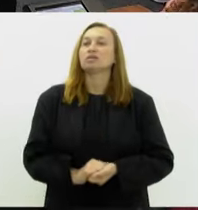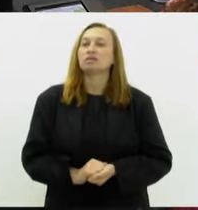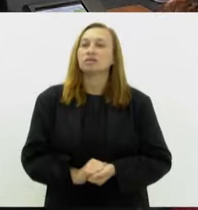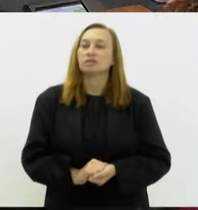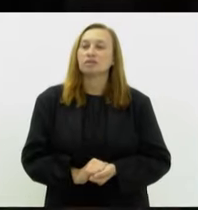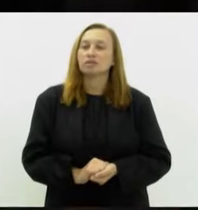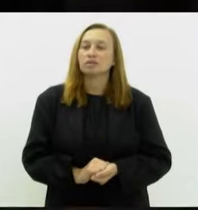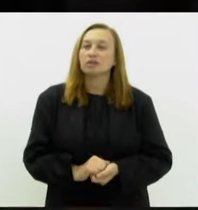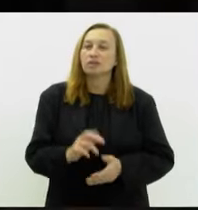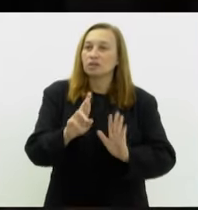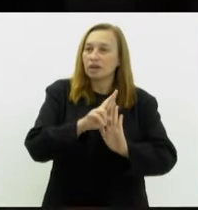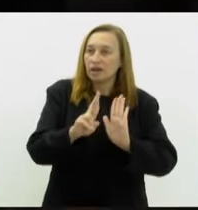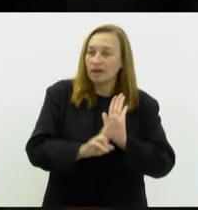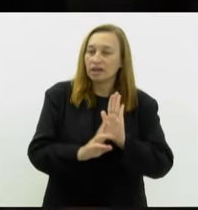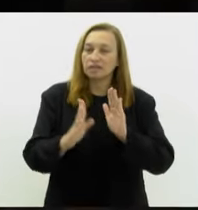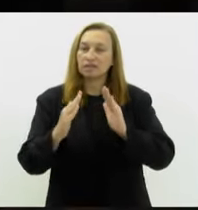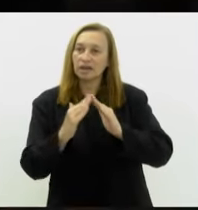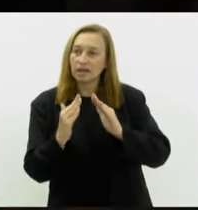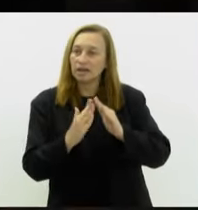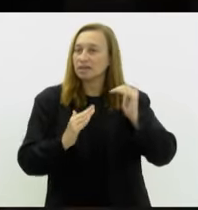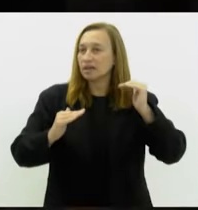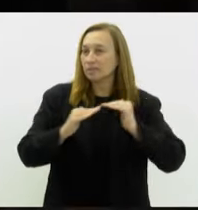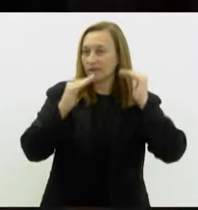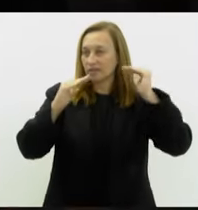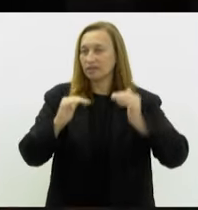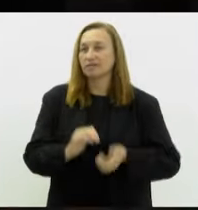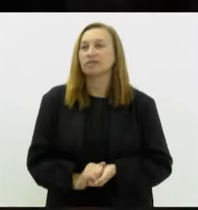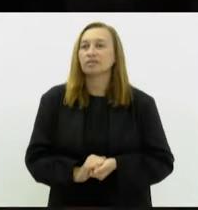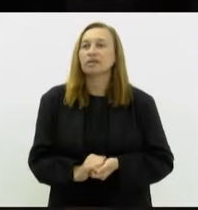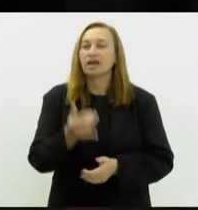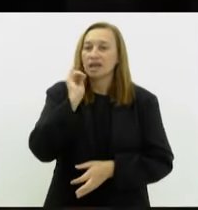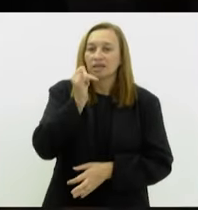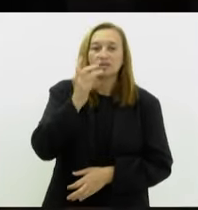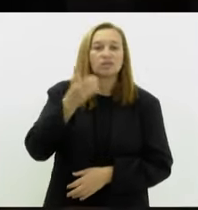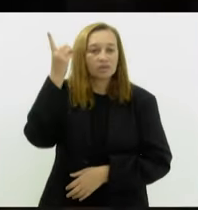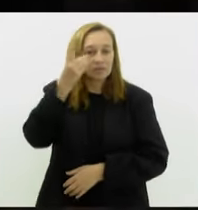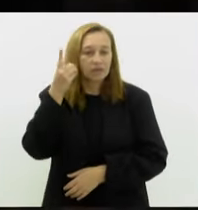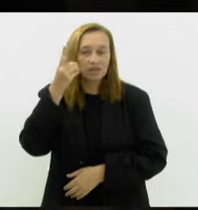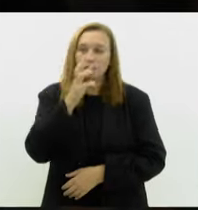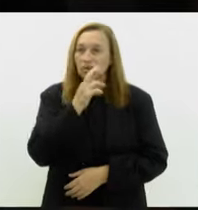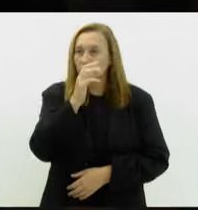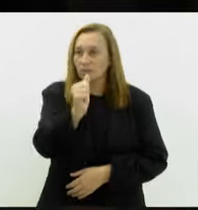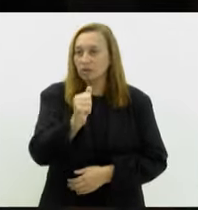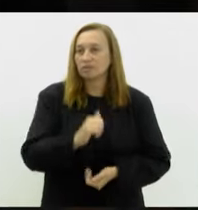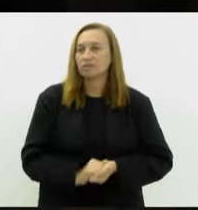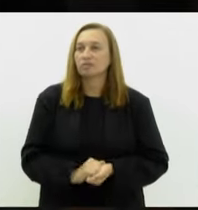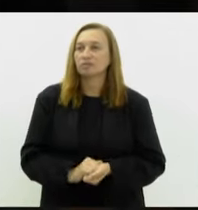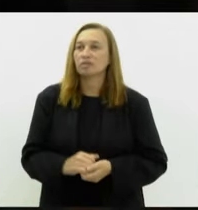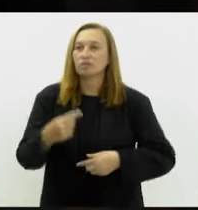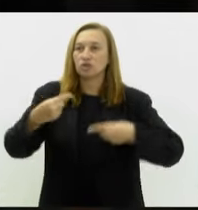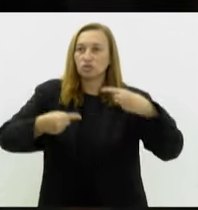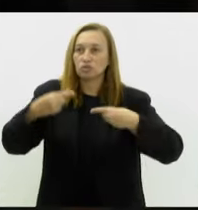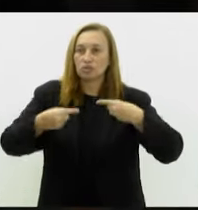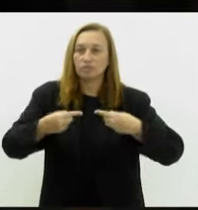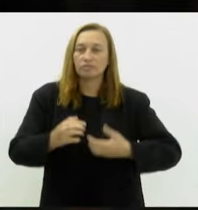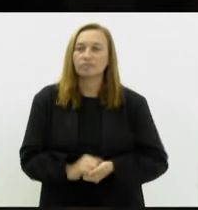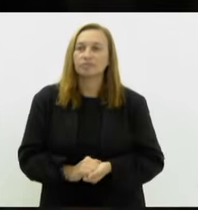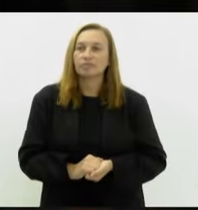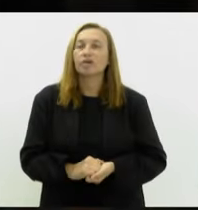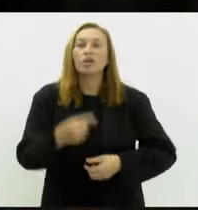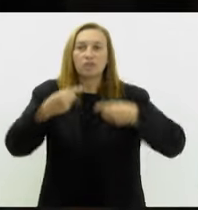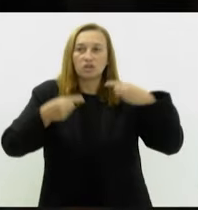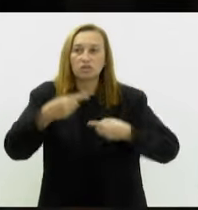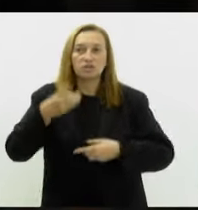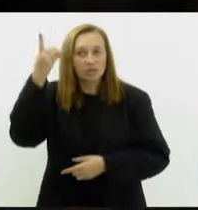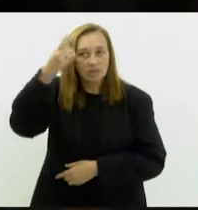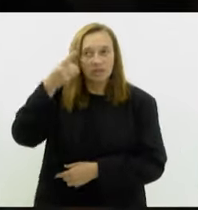da Comissão de Normas Internas e Proposições Externas, favorável. Relator, deputado Rodrigo Amorim. Em discussão, para discutir,